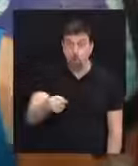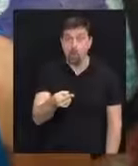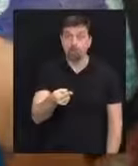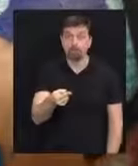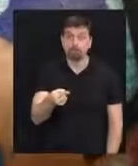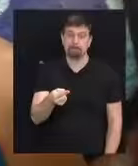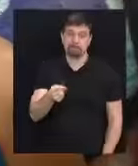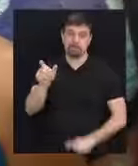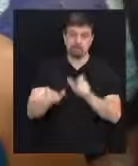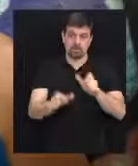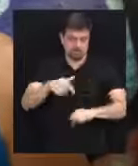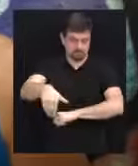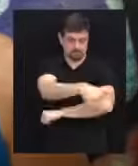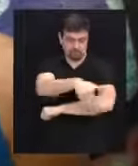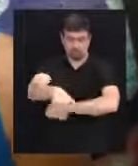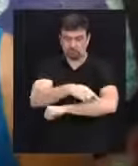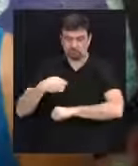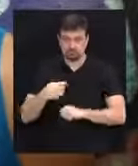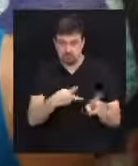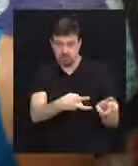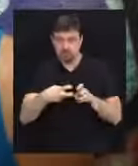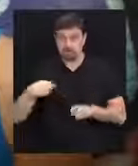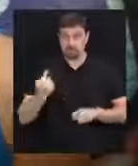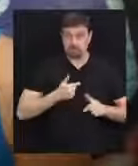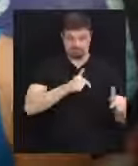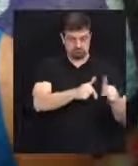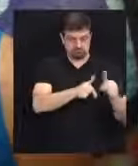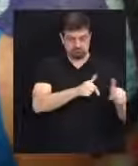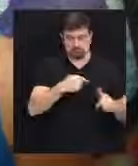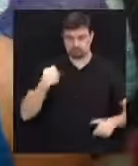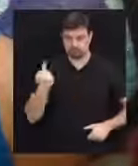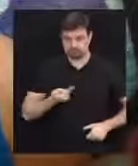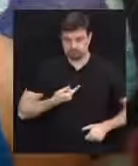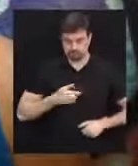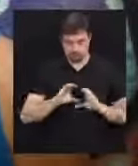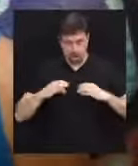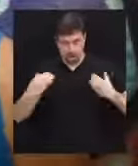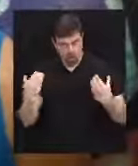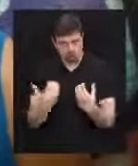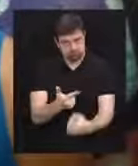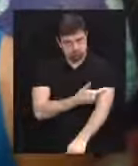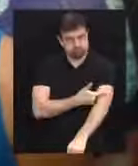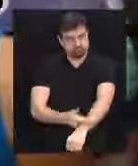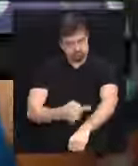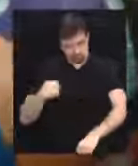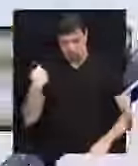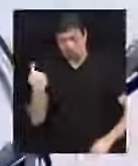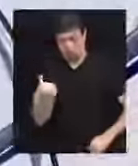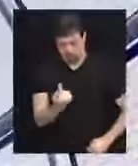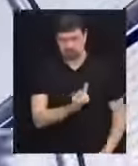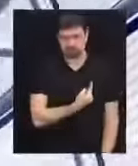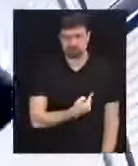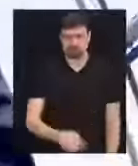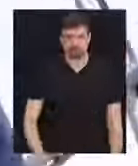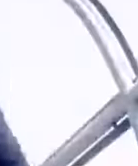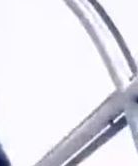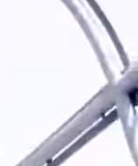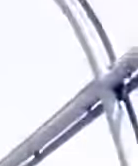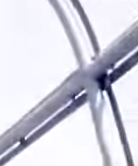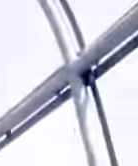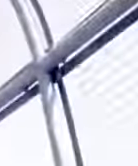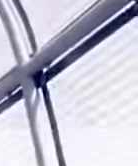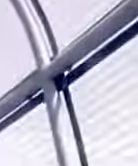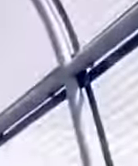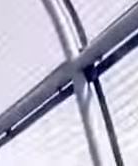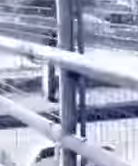mil pessoas nessa rua. E aí o pessoal viu que a gente estava trabalhando sério e aí a gente ganhou o respeito da comunidade. De madrugada eu